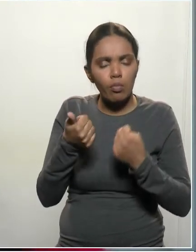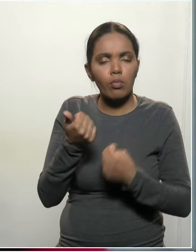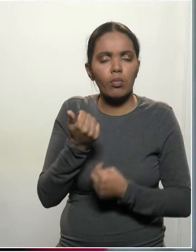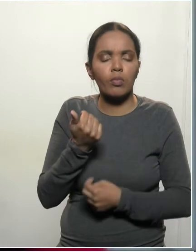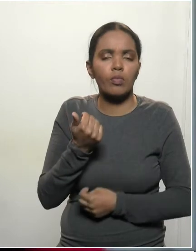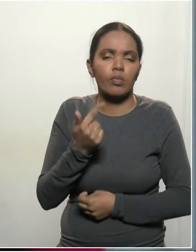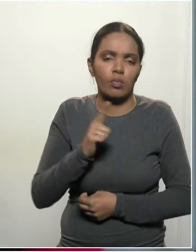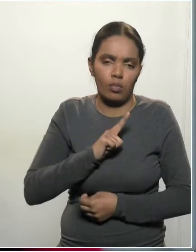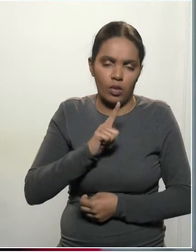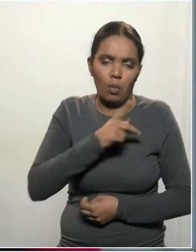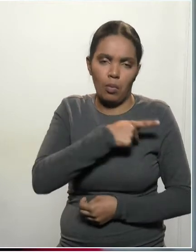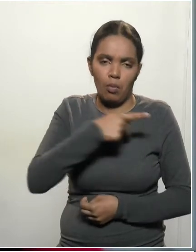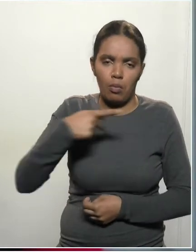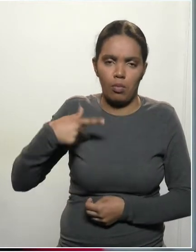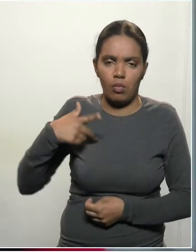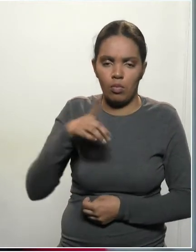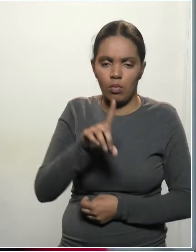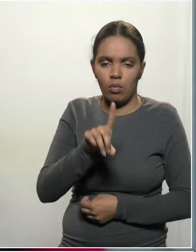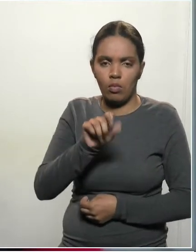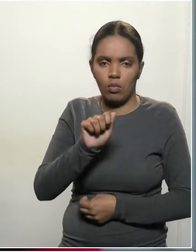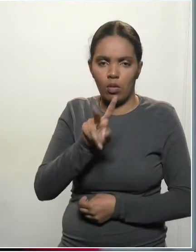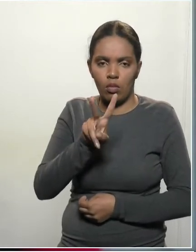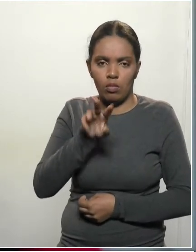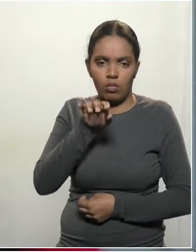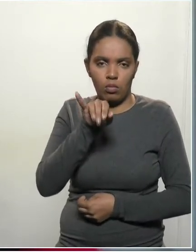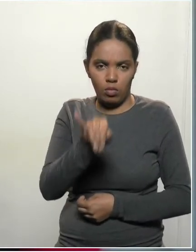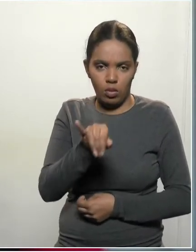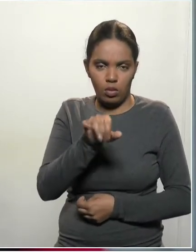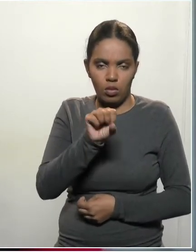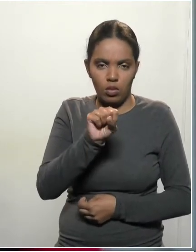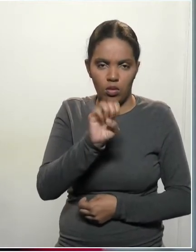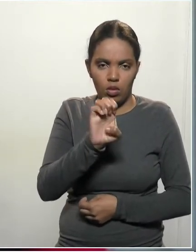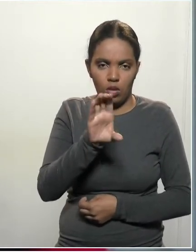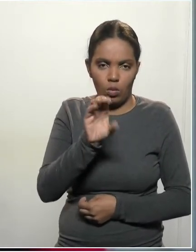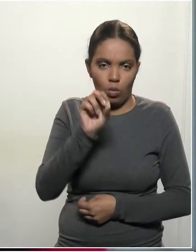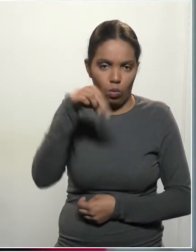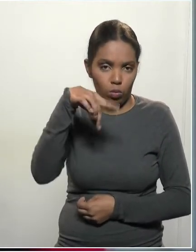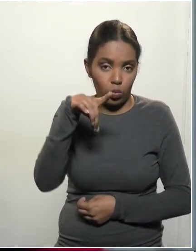Secondo, da Vila Oficinas, aqui no Cajuru.